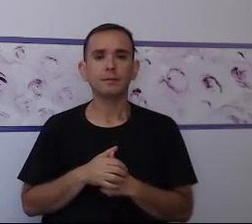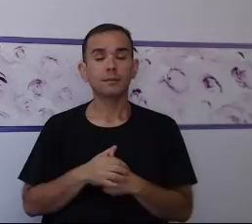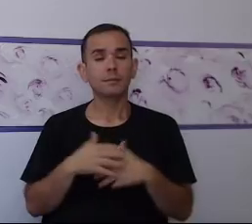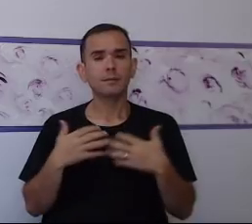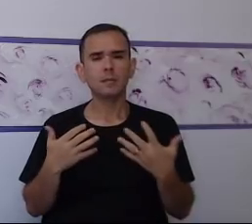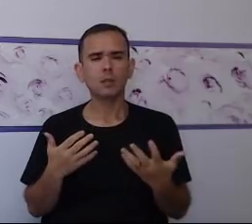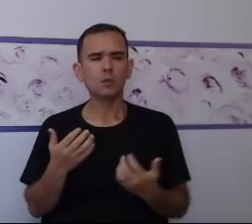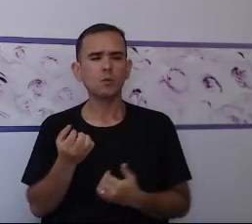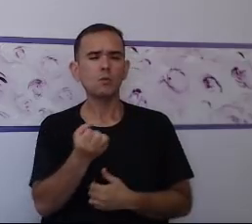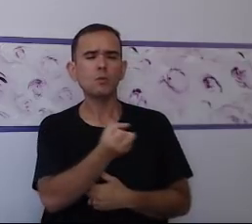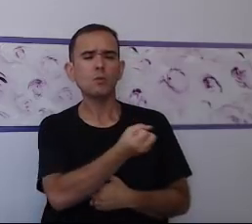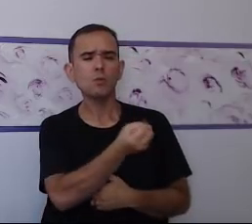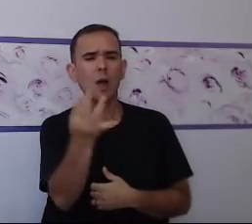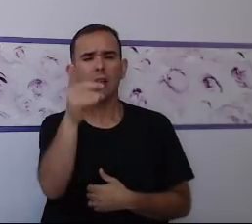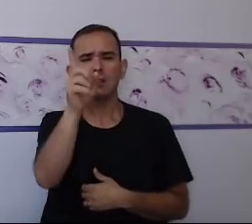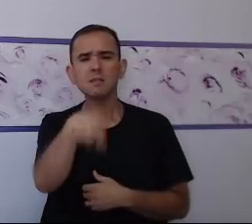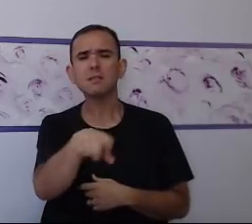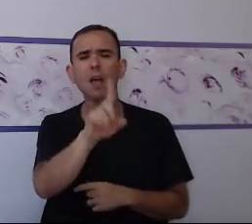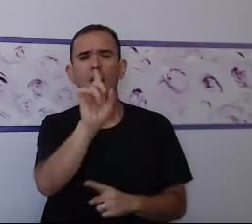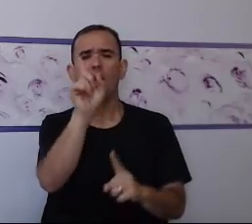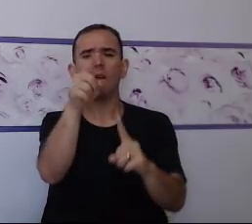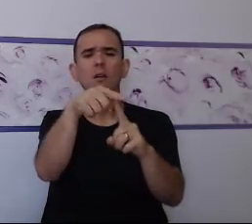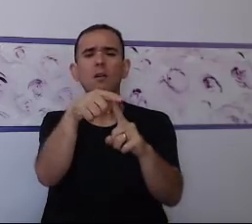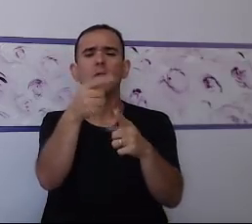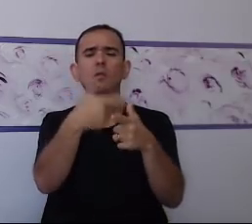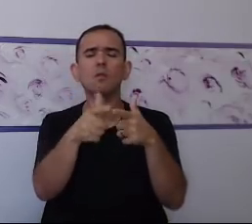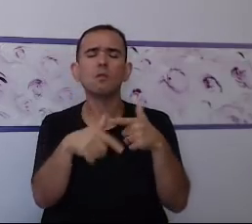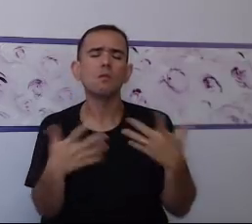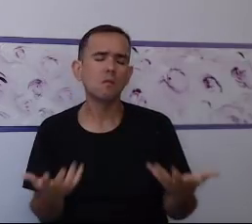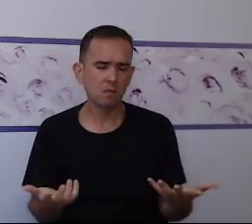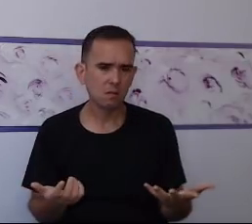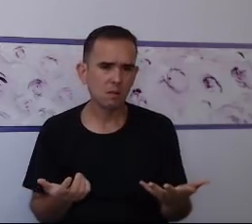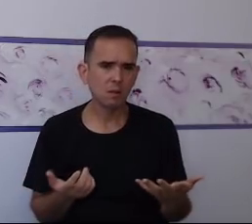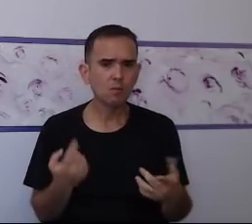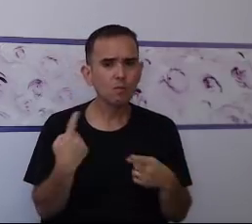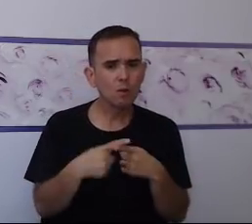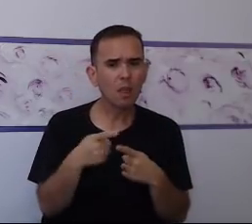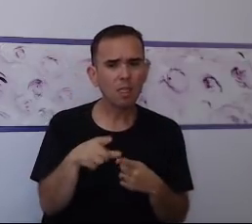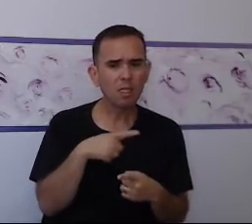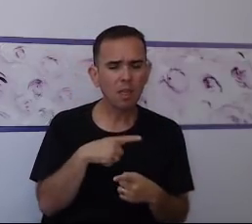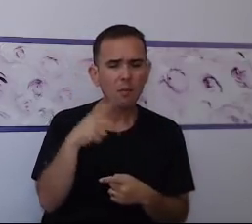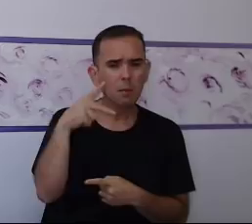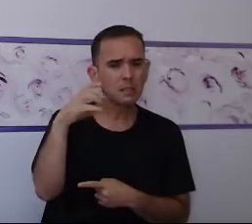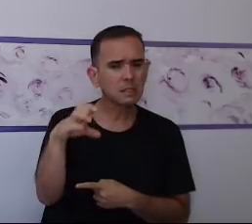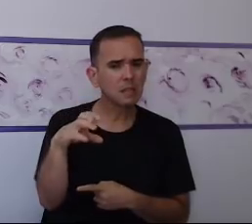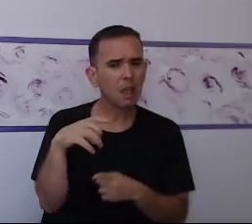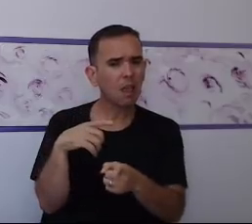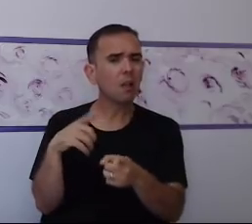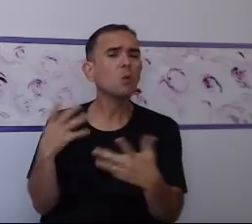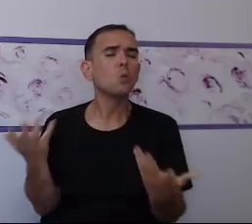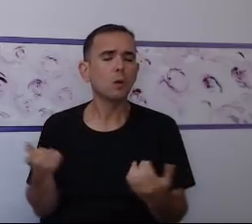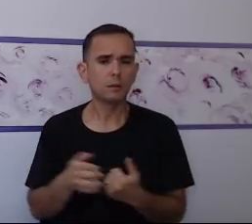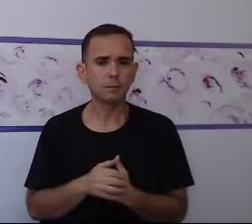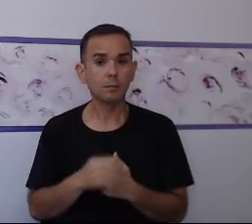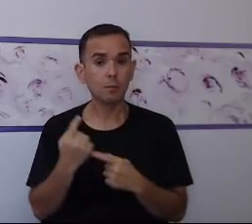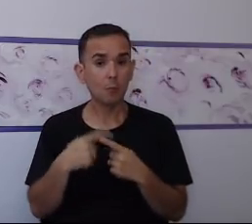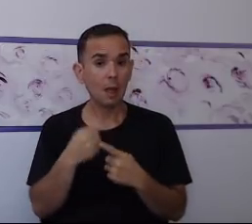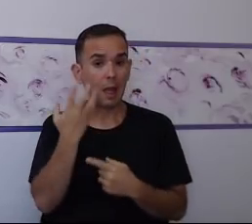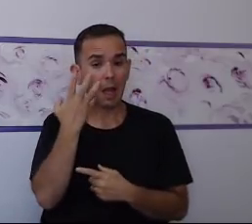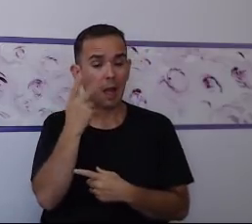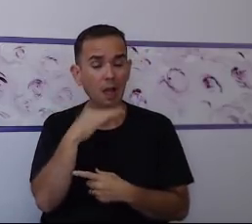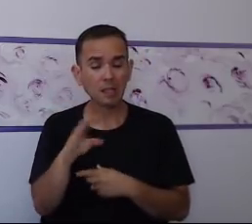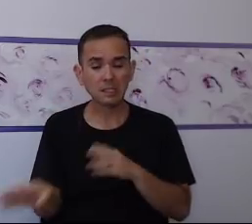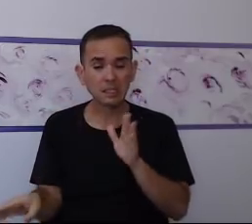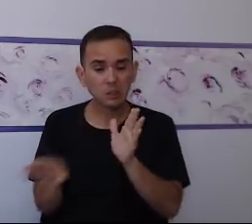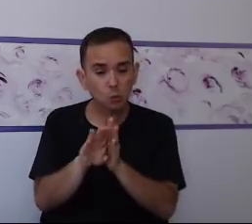Então, quais são as causas desse aluno? Por que esse aluno teve a paralisia cerebral? Então, por que que essa criança